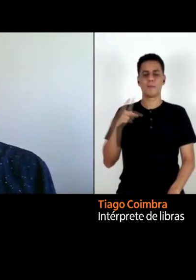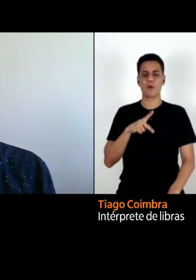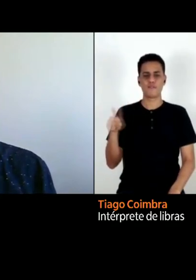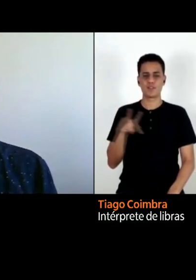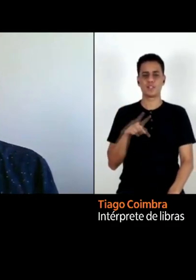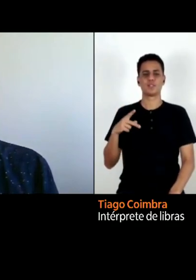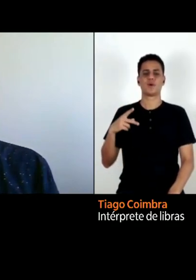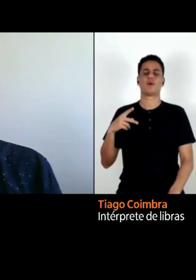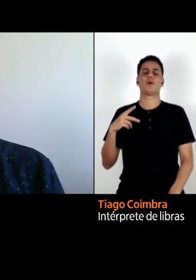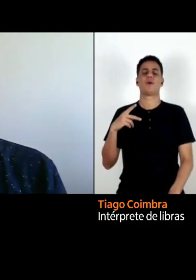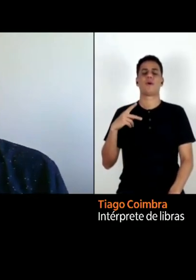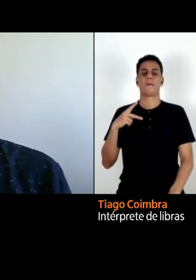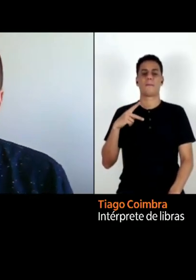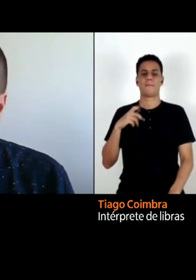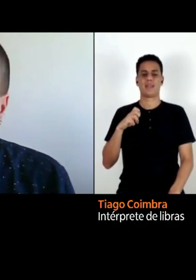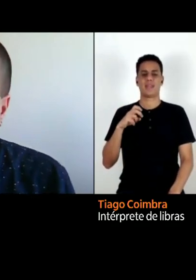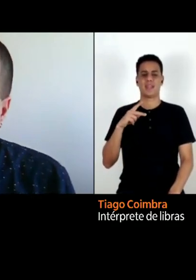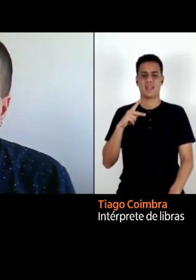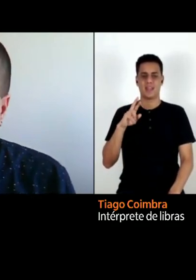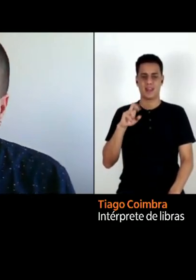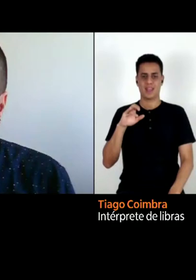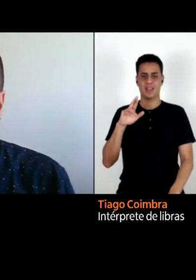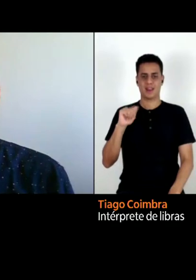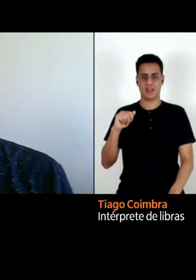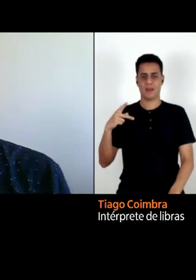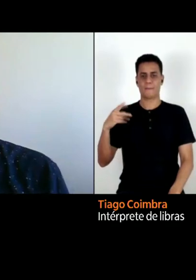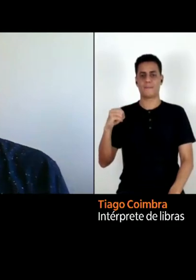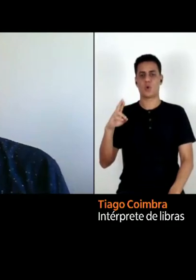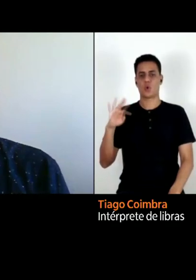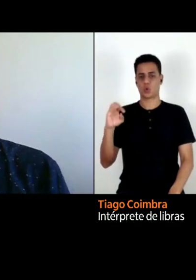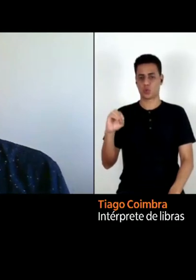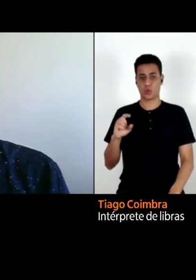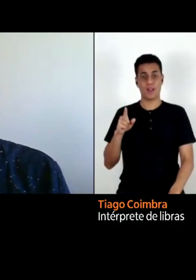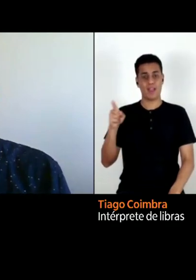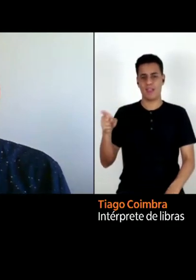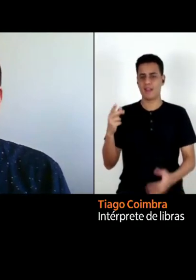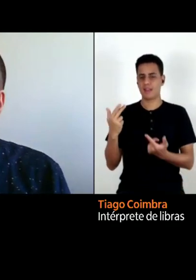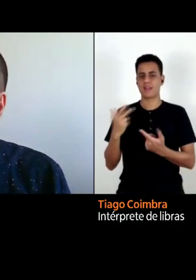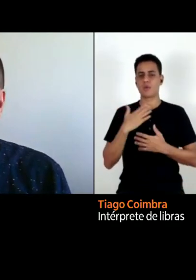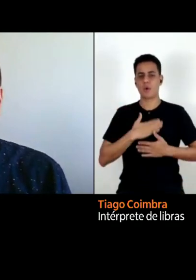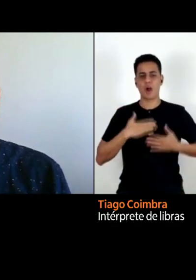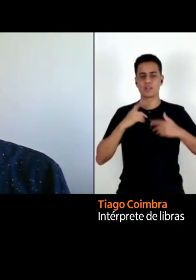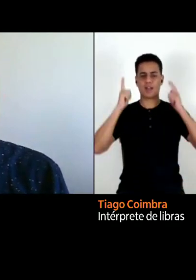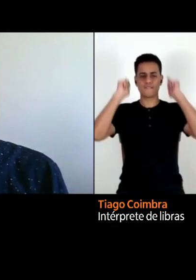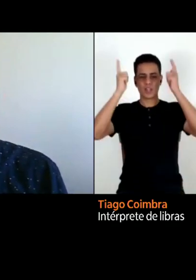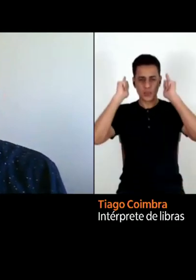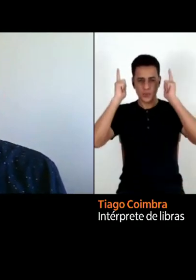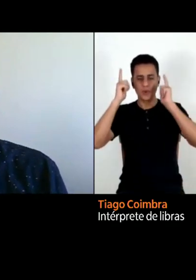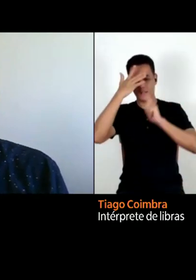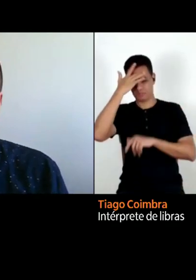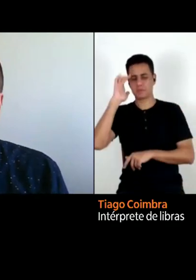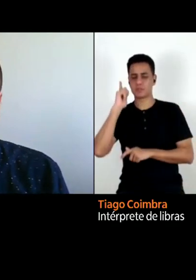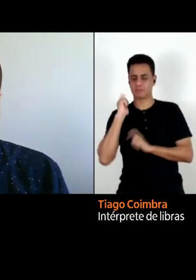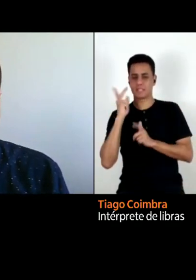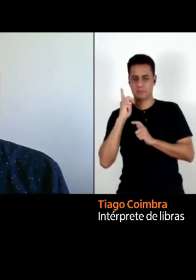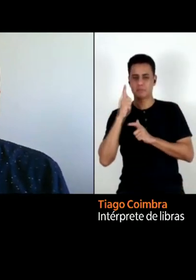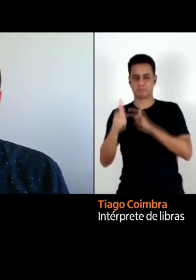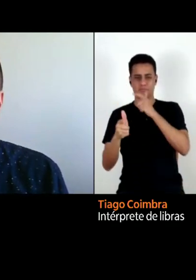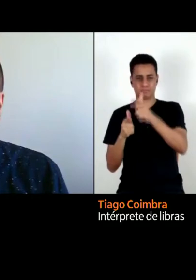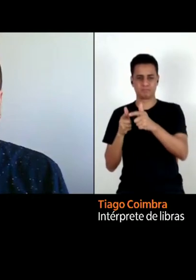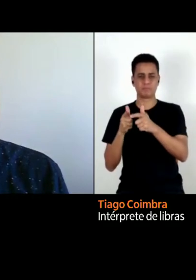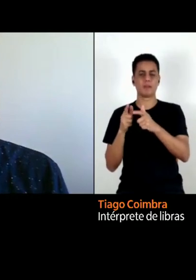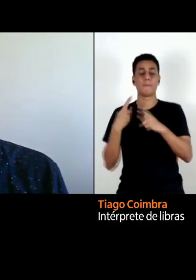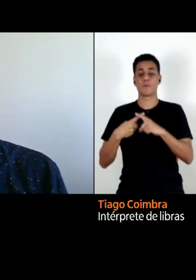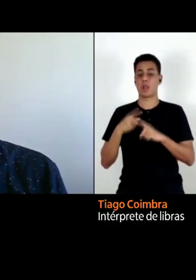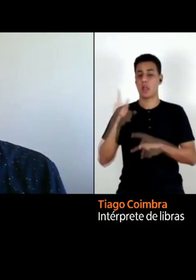Paulo Emílio, e, segundo Vicente de Paulo Araújo, um espírito irrequieto e dinâmico, de uma